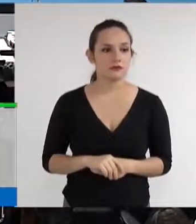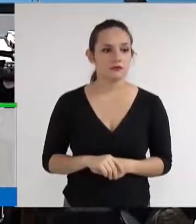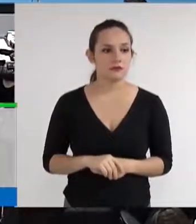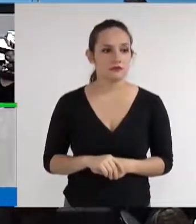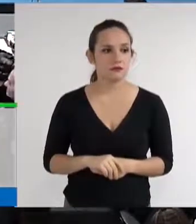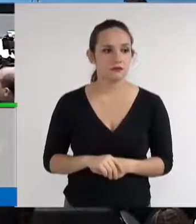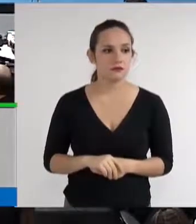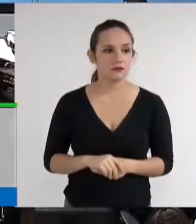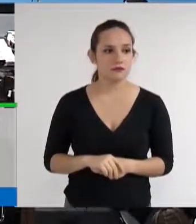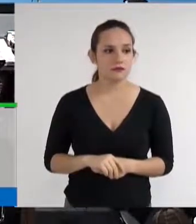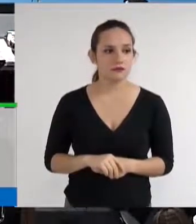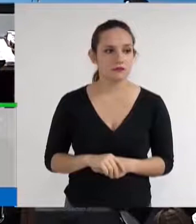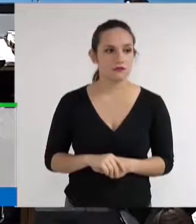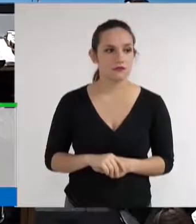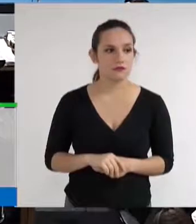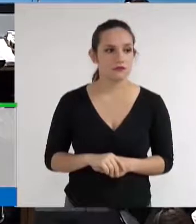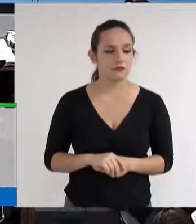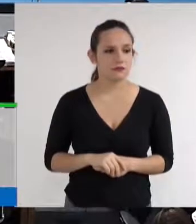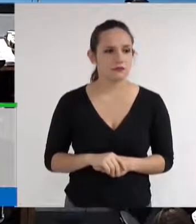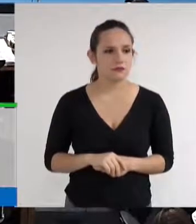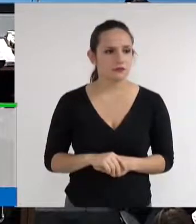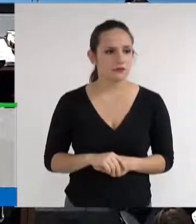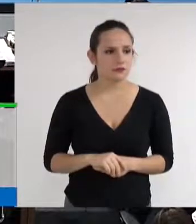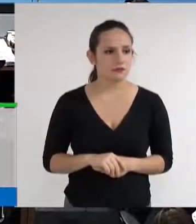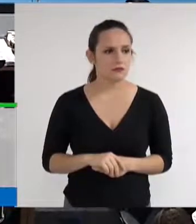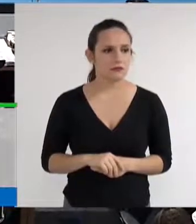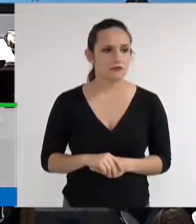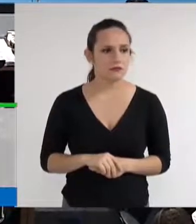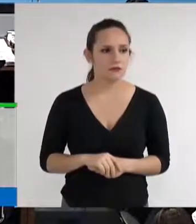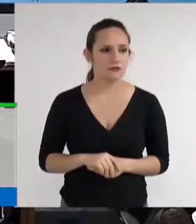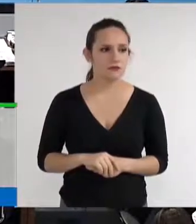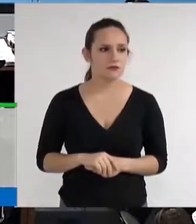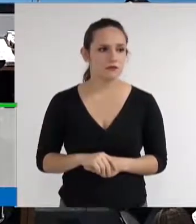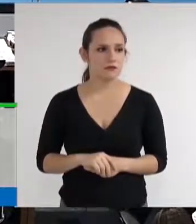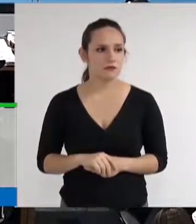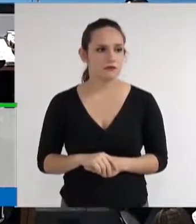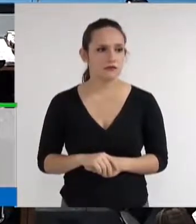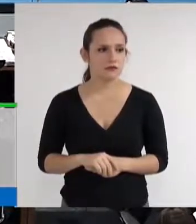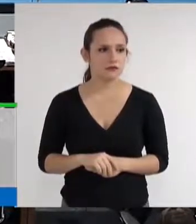Não? Oh, o que está acontecendo?